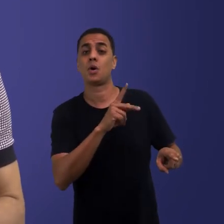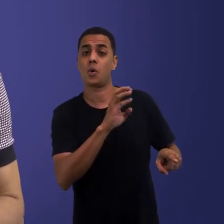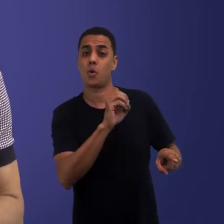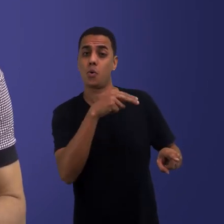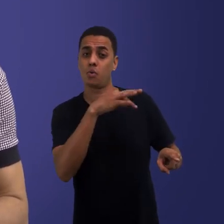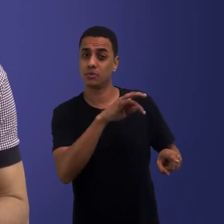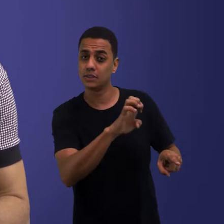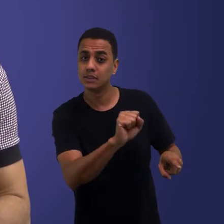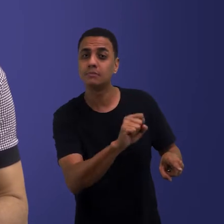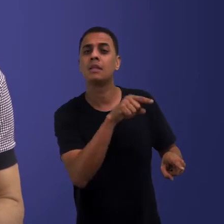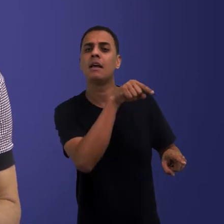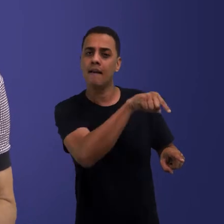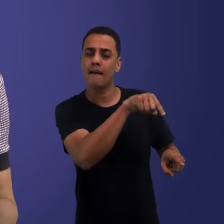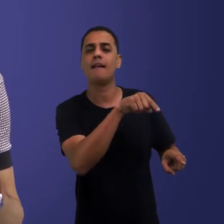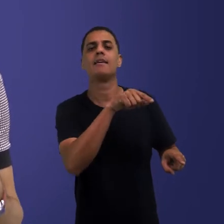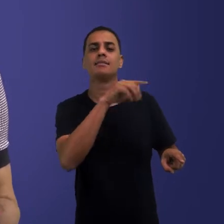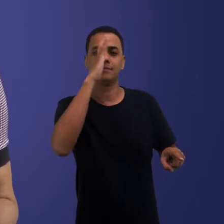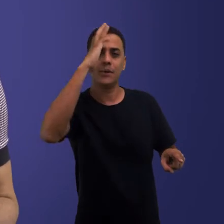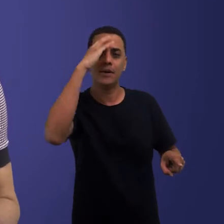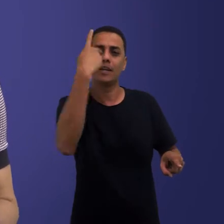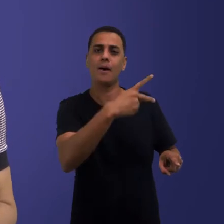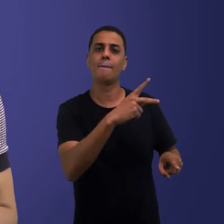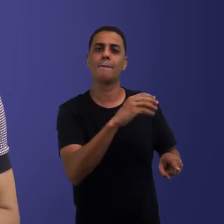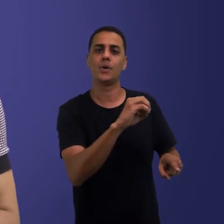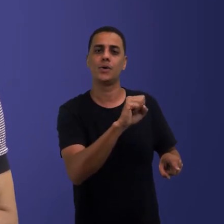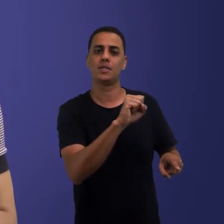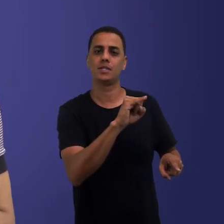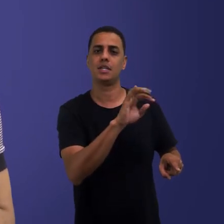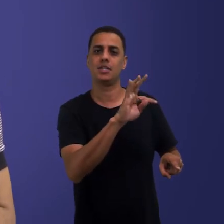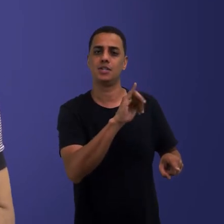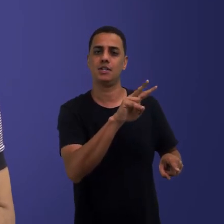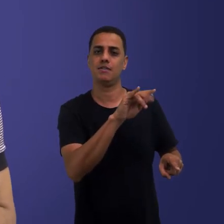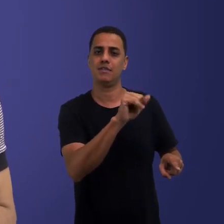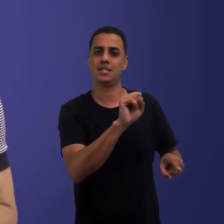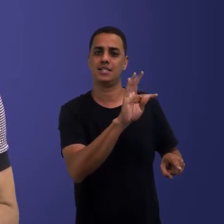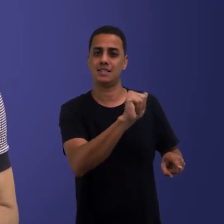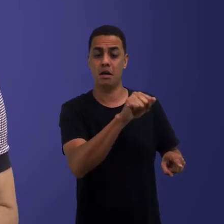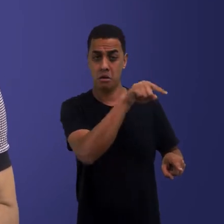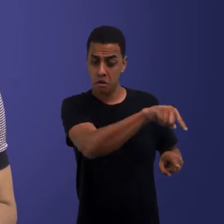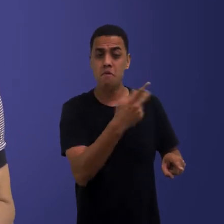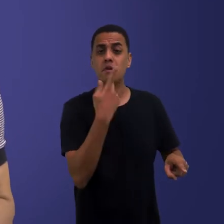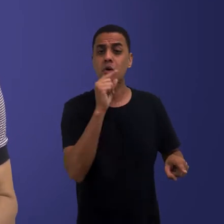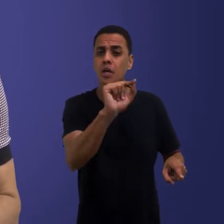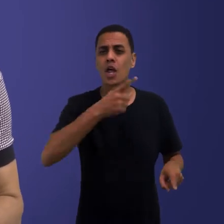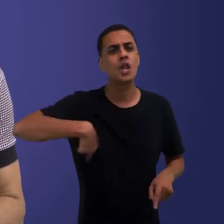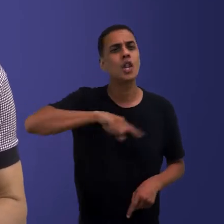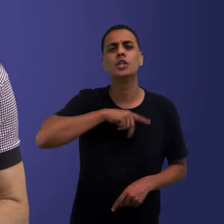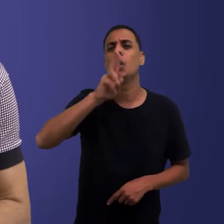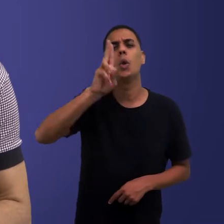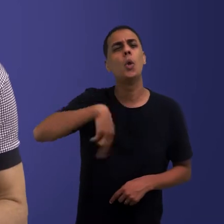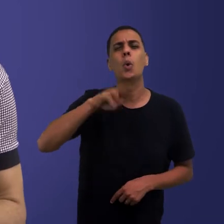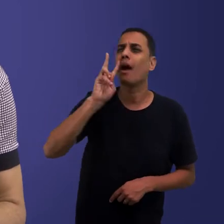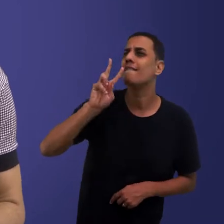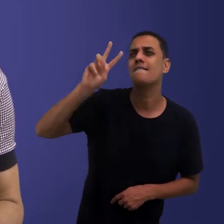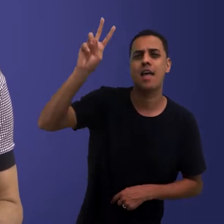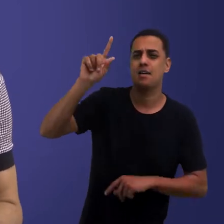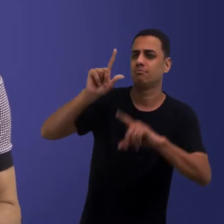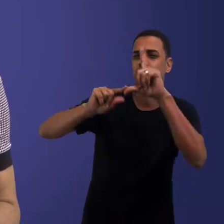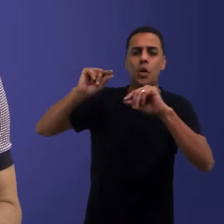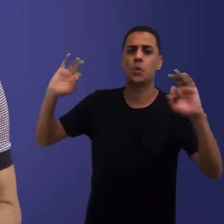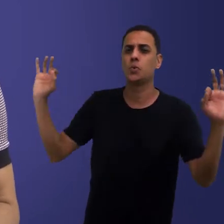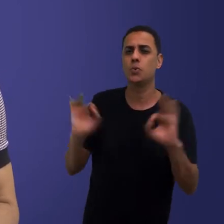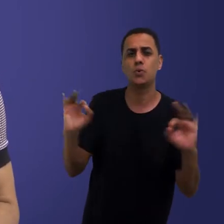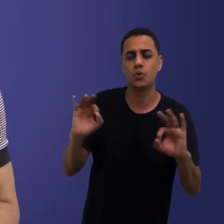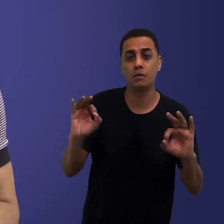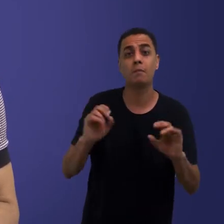às ideias de Auguste Comte, que foi um dos mais proeminentes representantes do positivismo, a defender que jamais